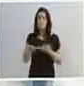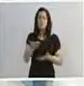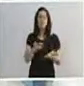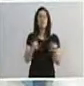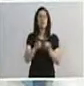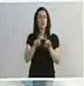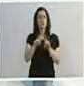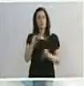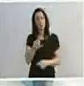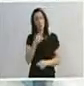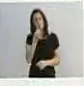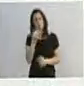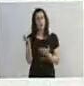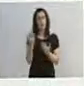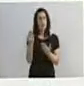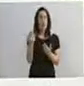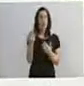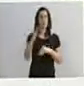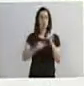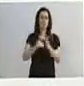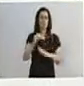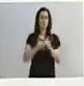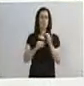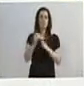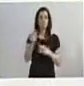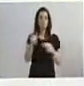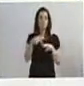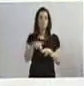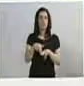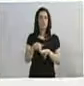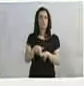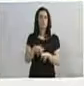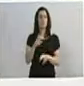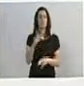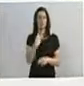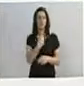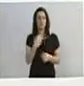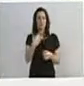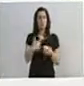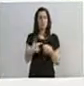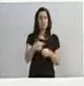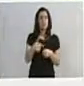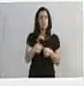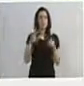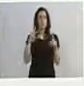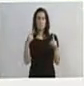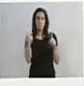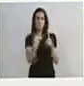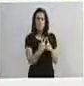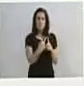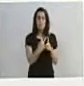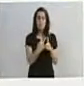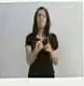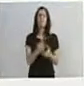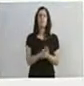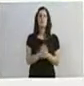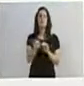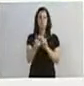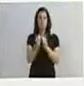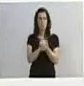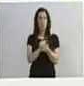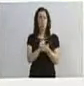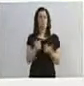de oportunidade aos jovens praticar o skate na nossa cidade. Então, fazer o reconhecimento ao Bero, União Blumenauense dos Esportes Radicais, ao